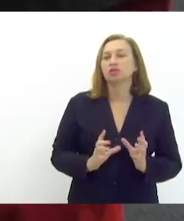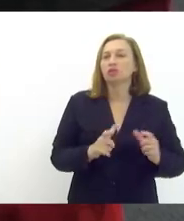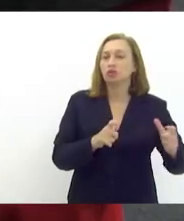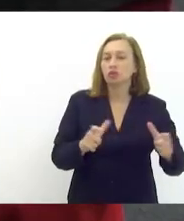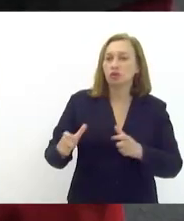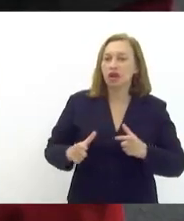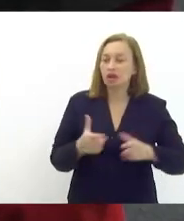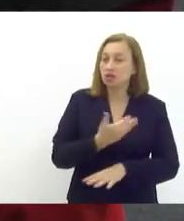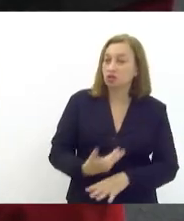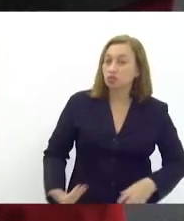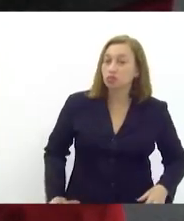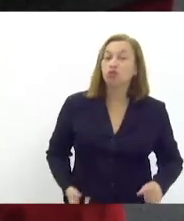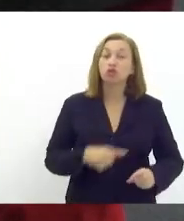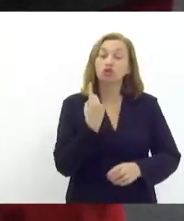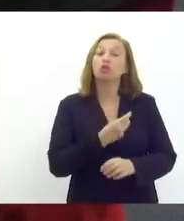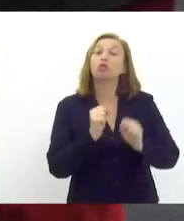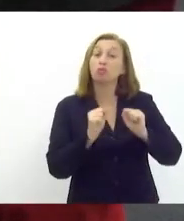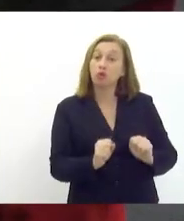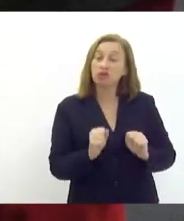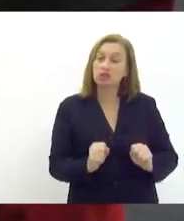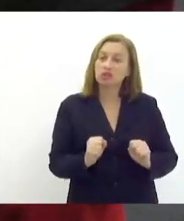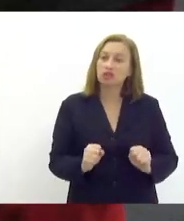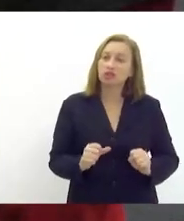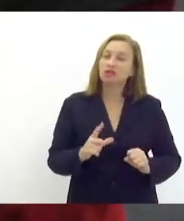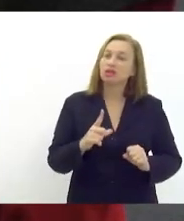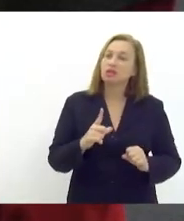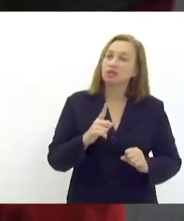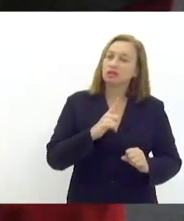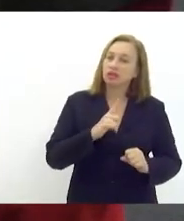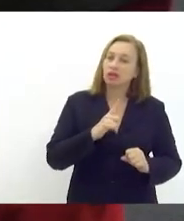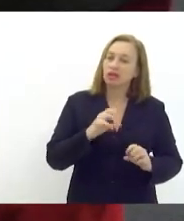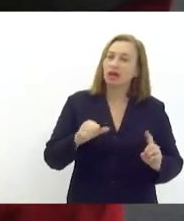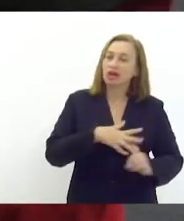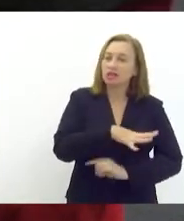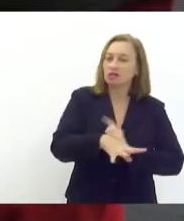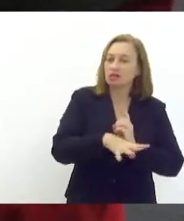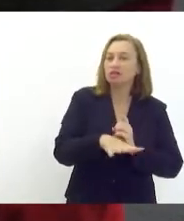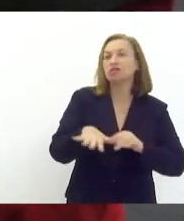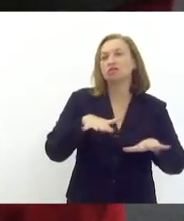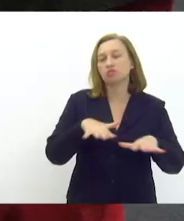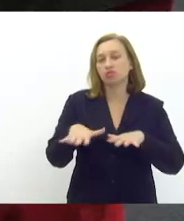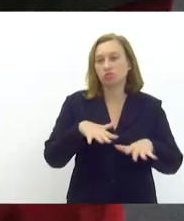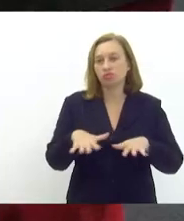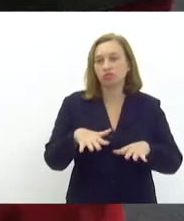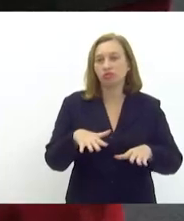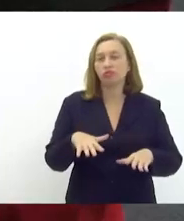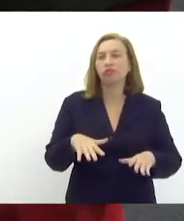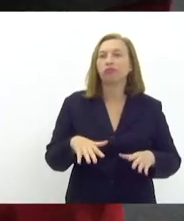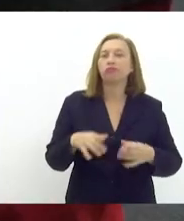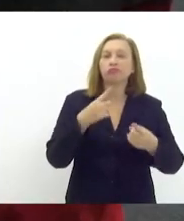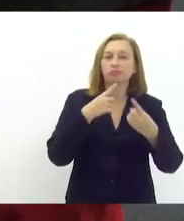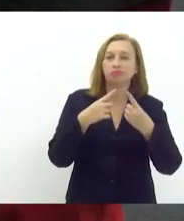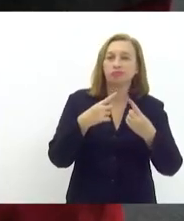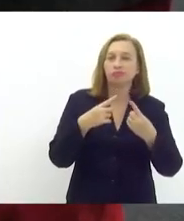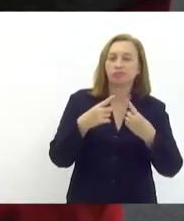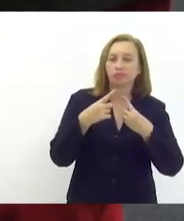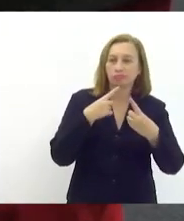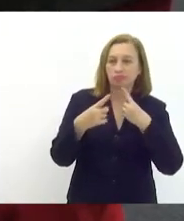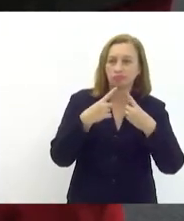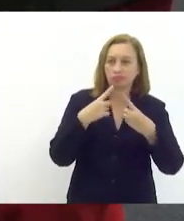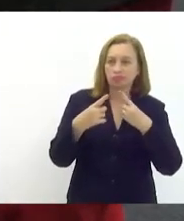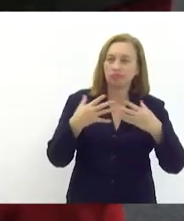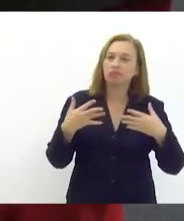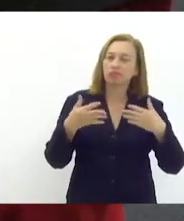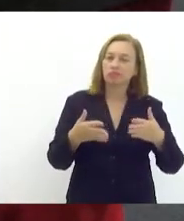enfim que a gente possa ter a sociedade se mobilizando em torno de debates centrais para